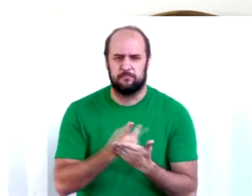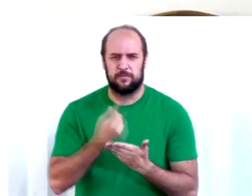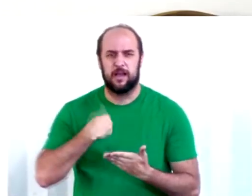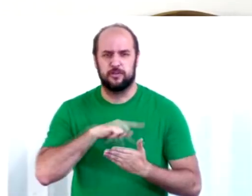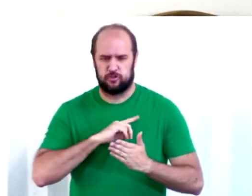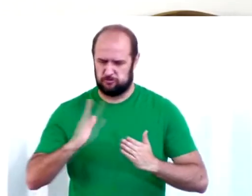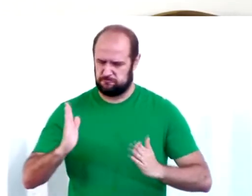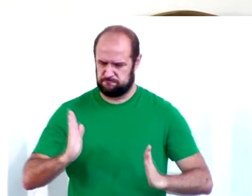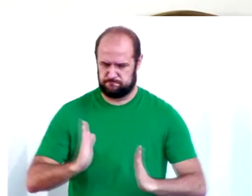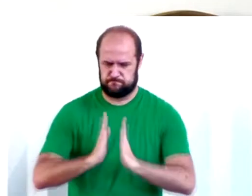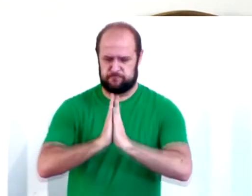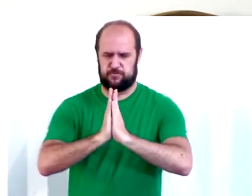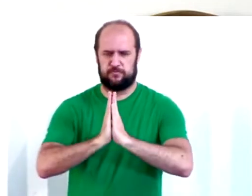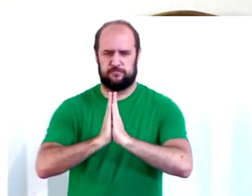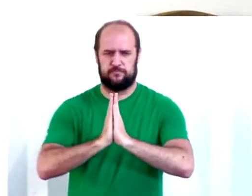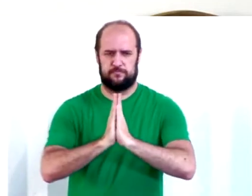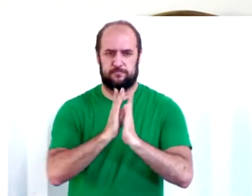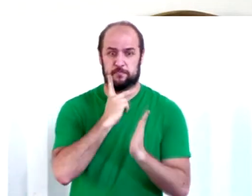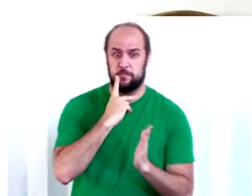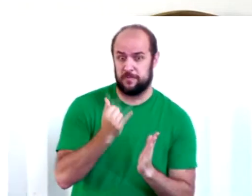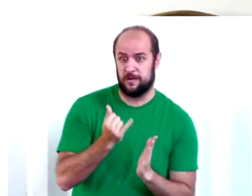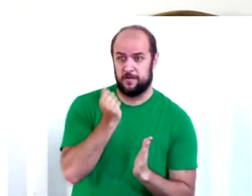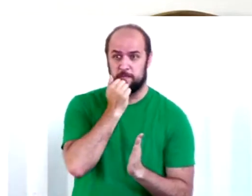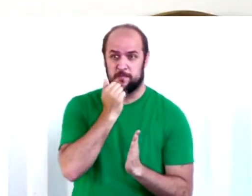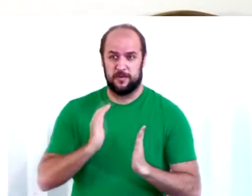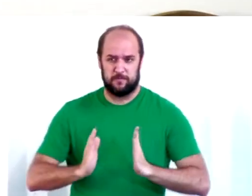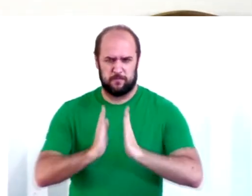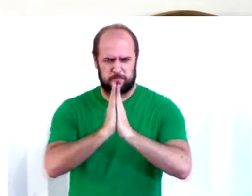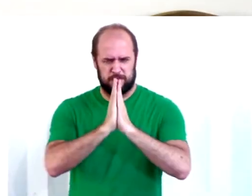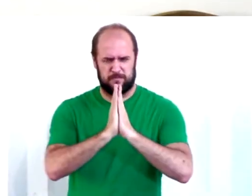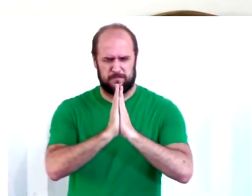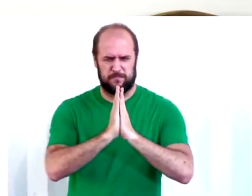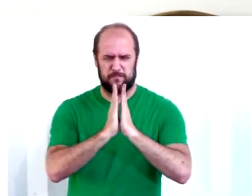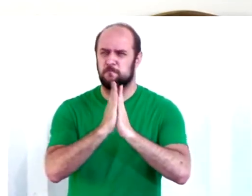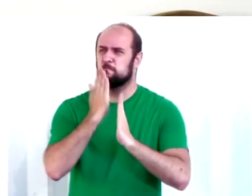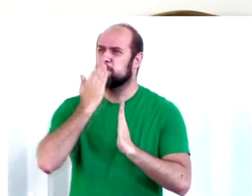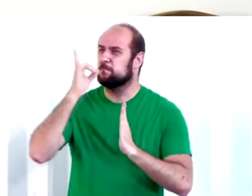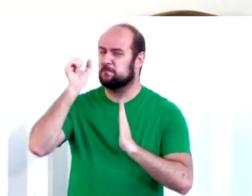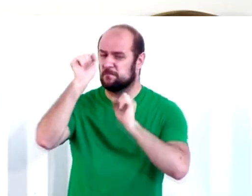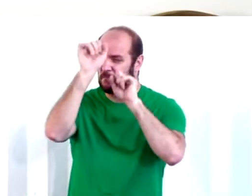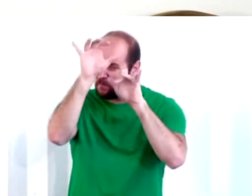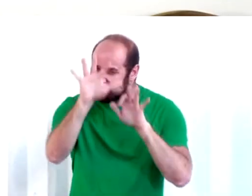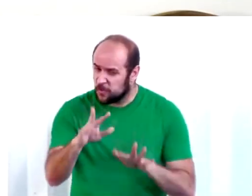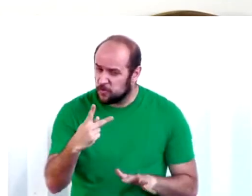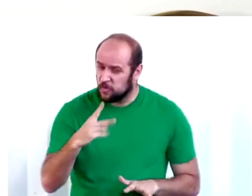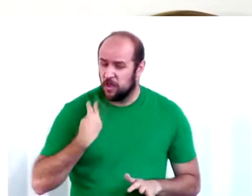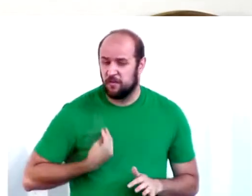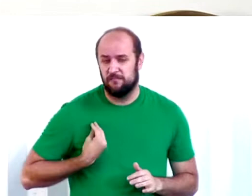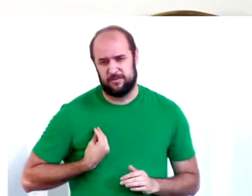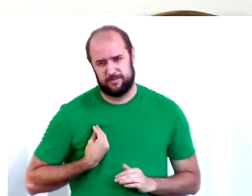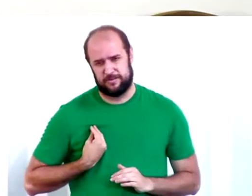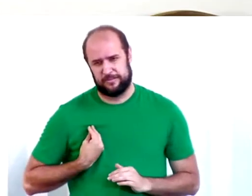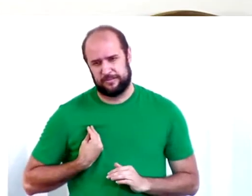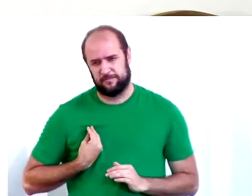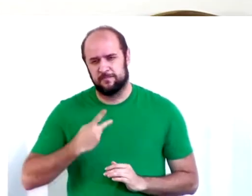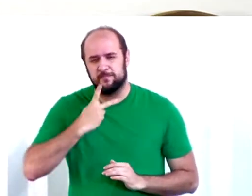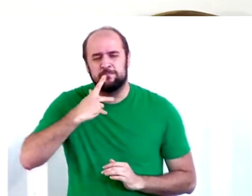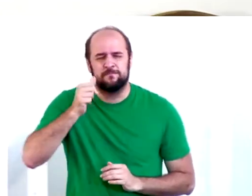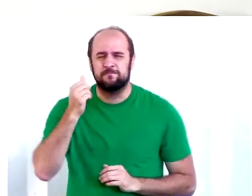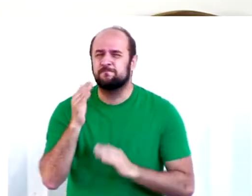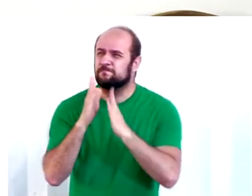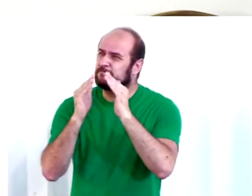mãos, crianças. Os seus pais oram a Deus, seus pais oram por vocês, seus pais intercedem por